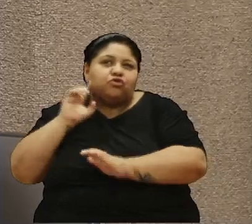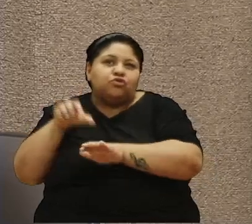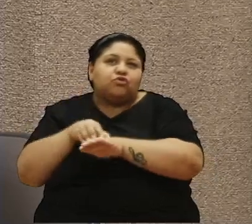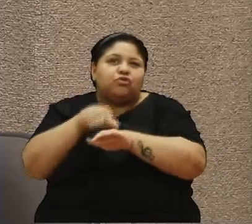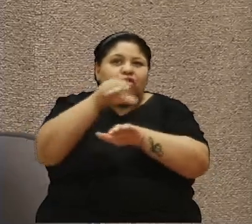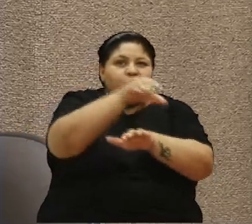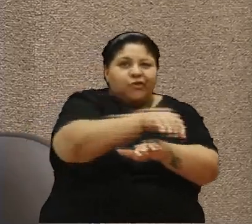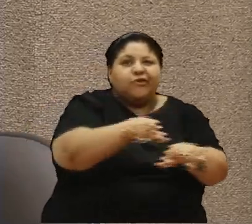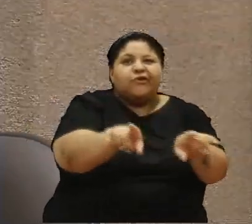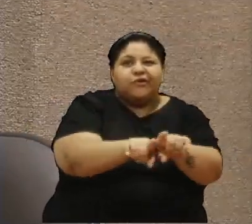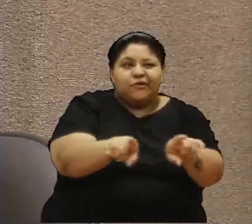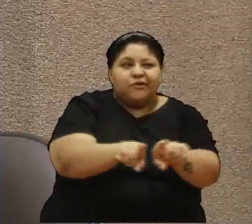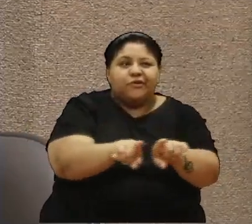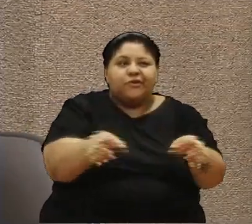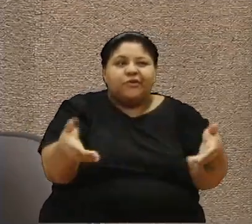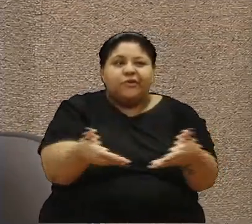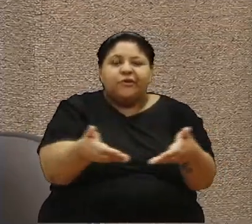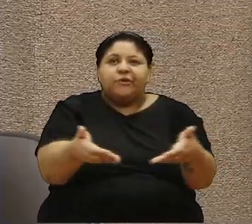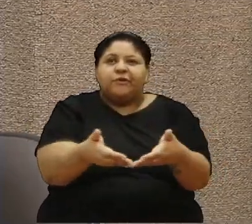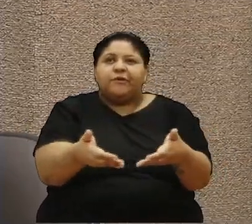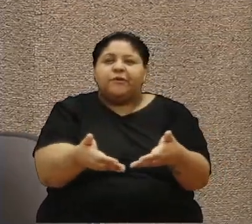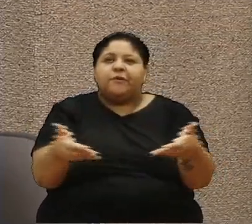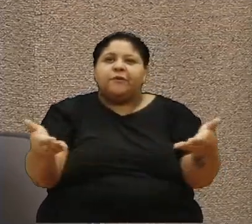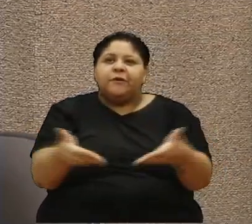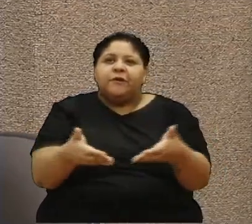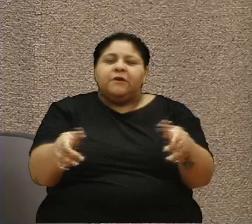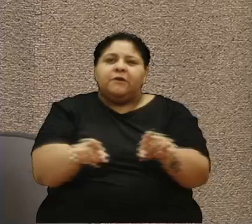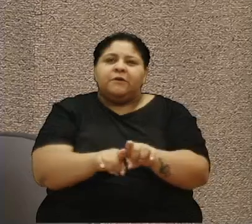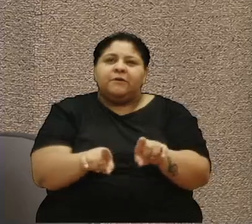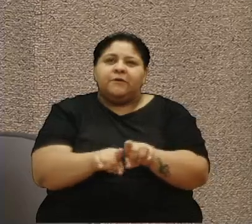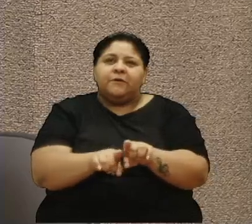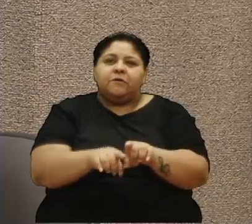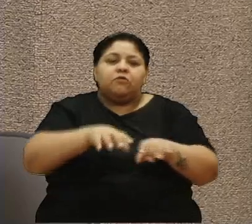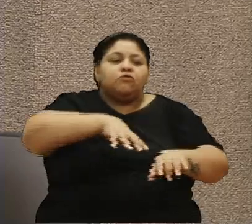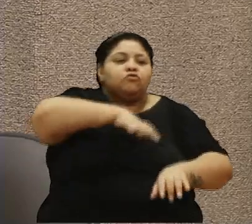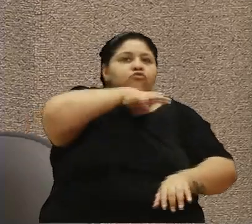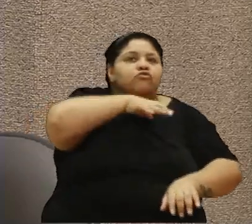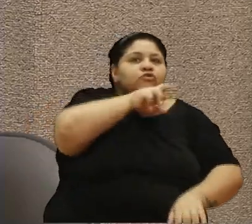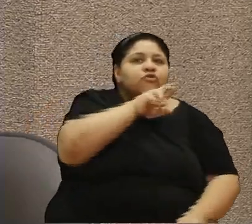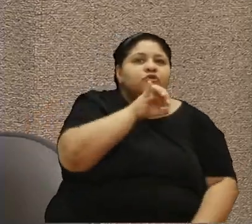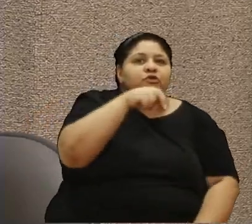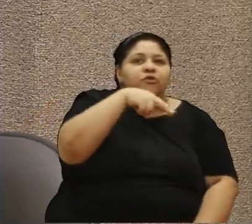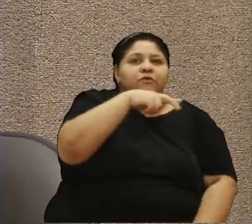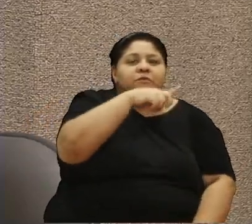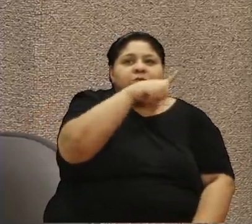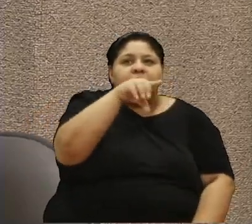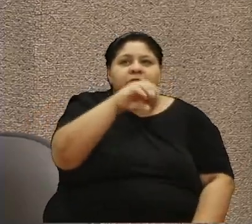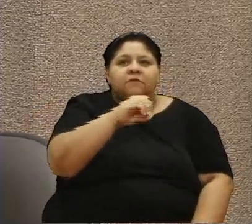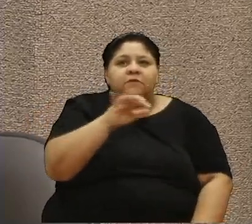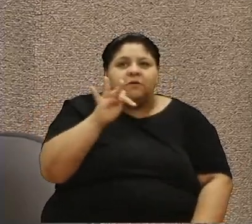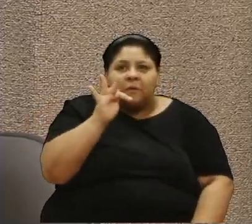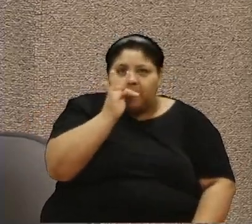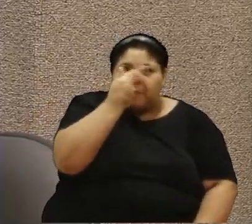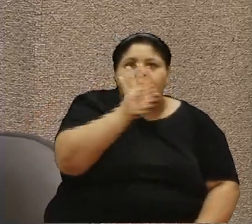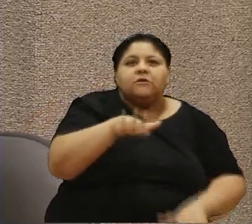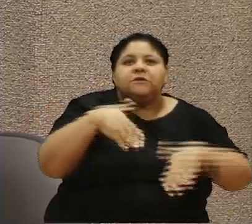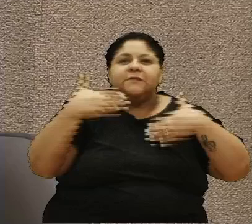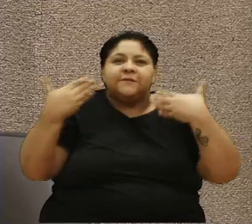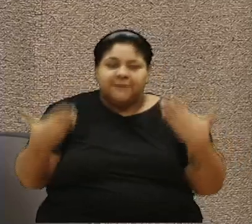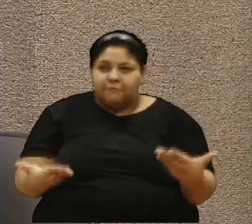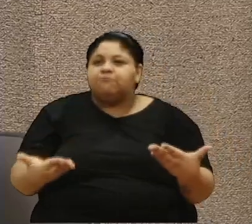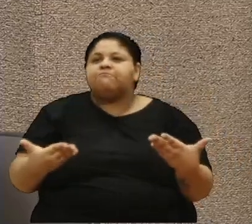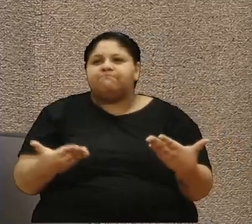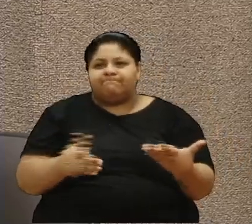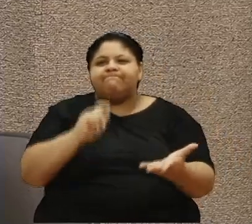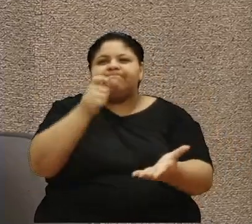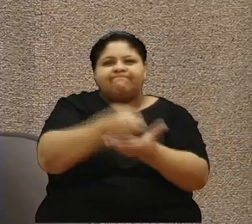aterro. Aí vai lá para São Jácomo, de São Jácomo vai lá para o aterro do Rincão das Flores. Então, são questões que obrigatoriamente